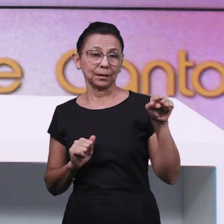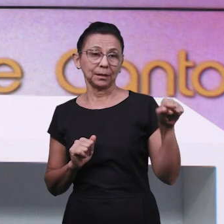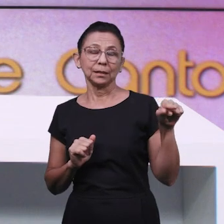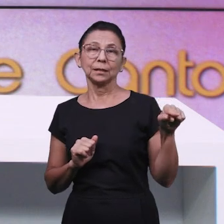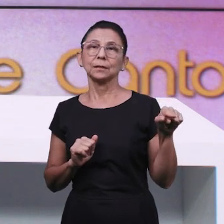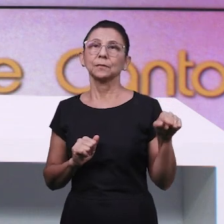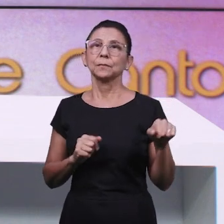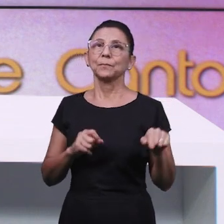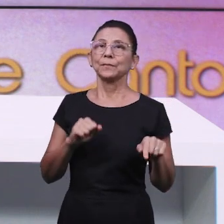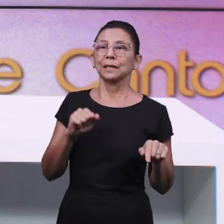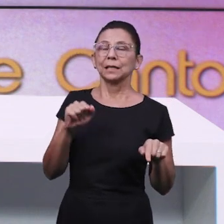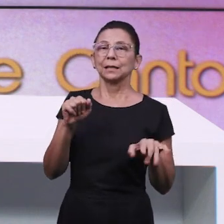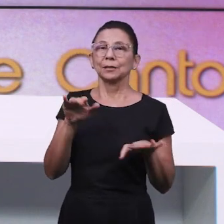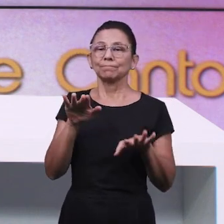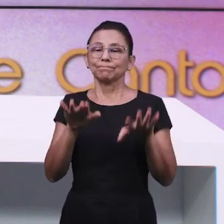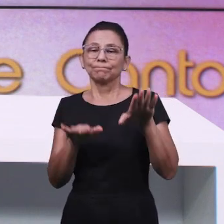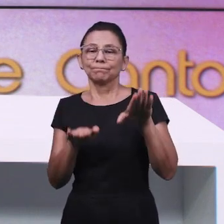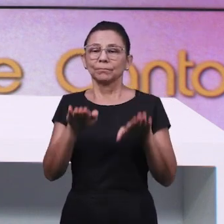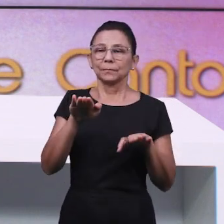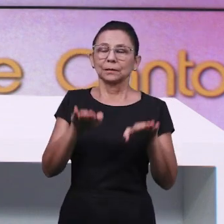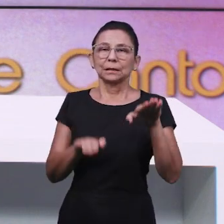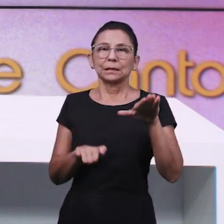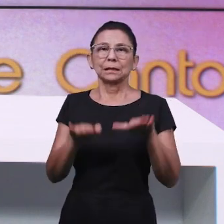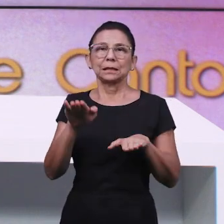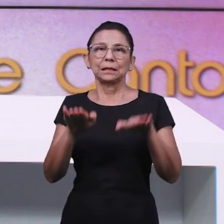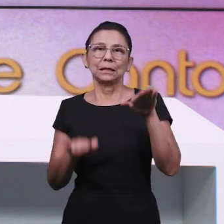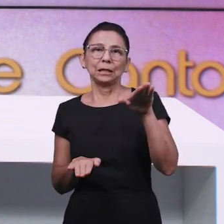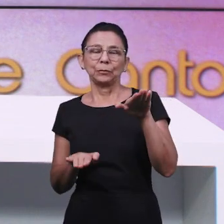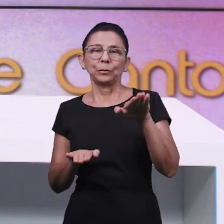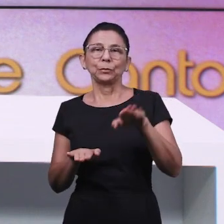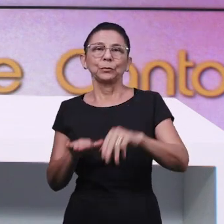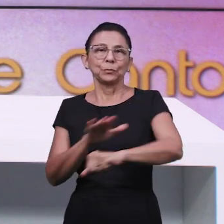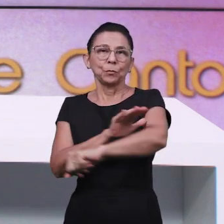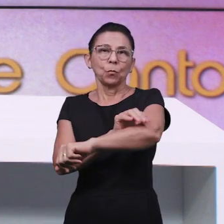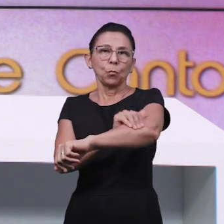eu tenho um desequilíbrio